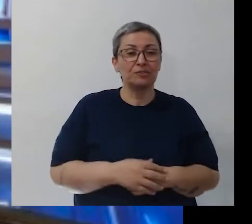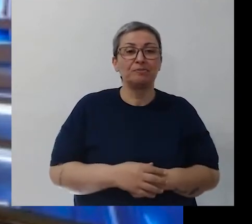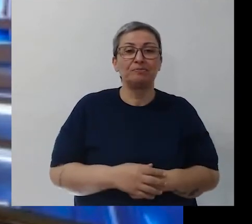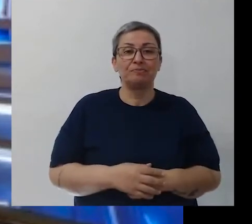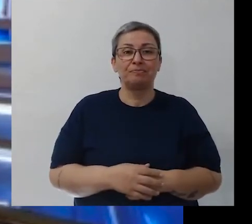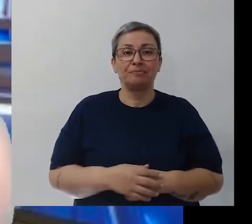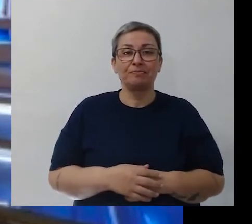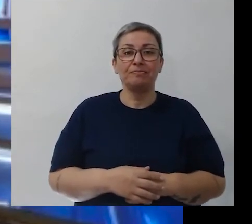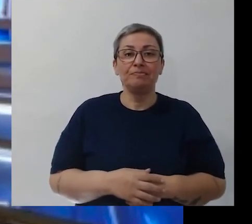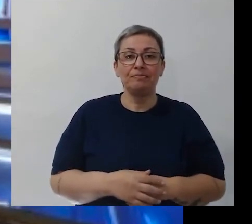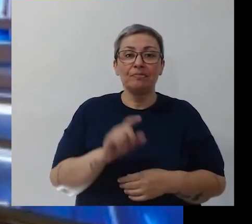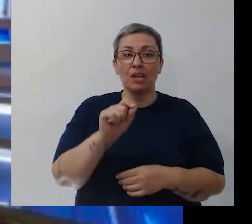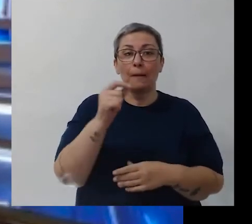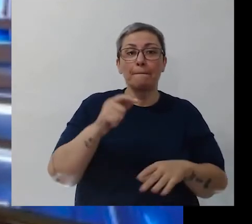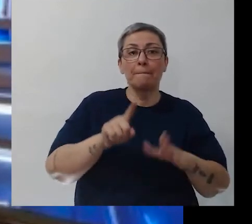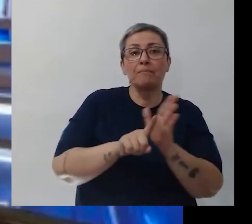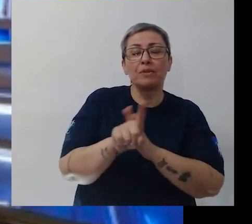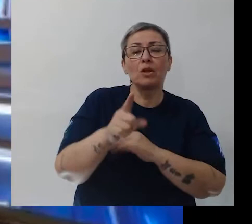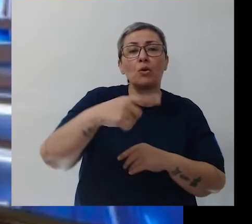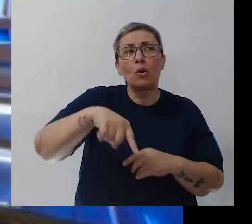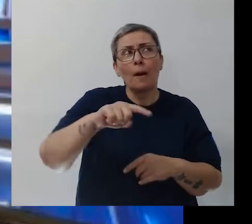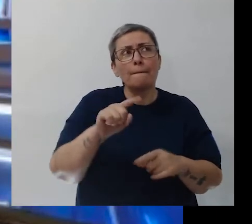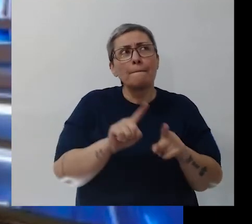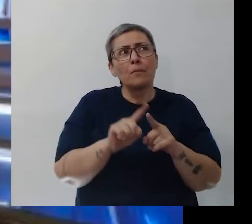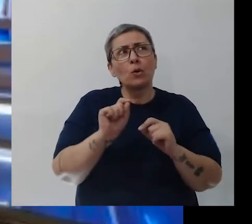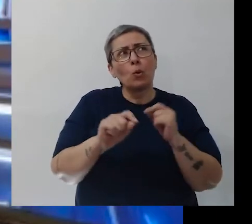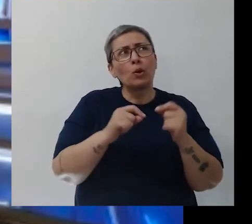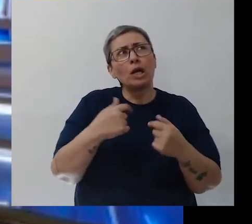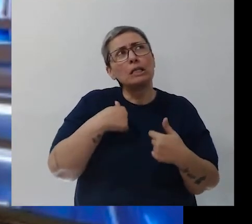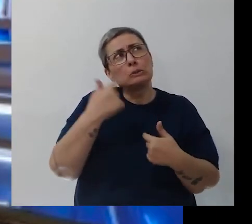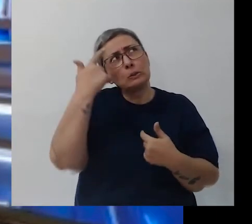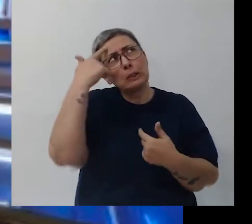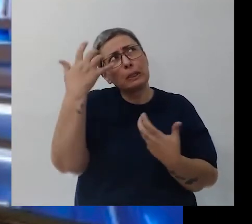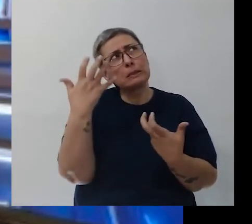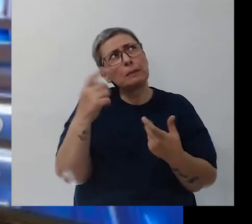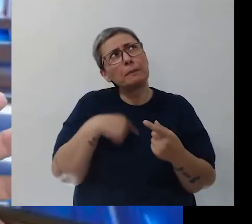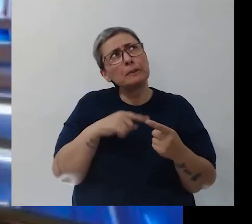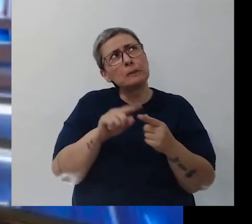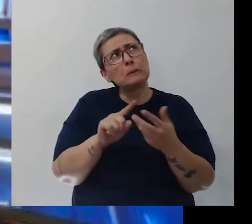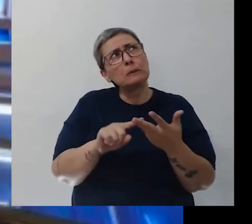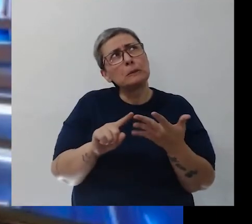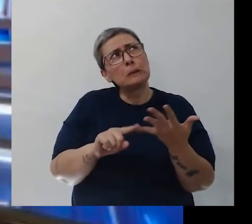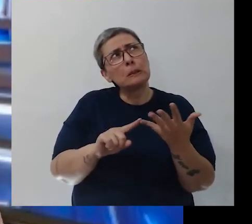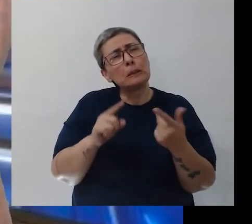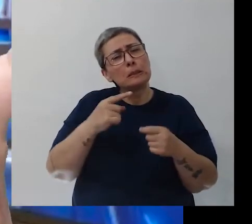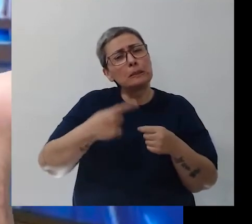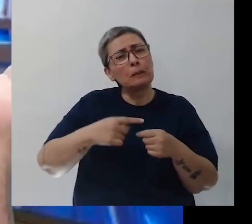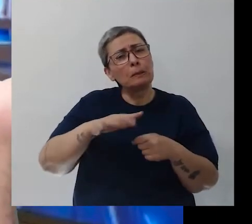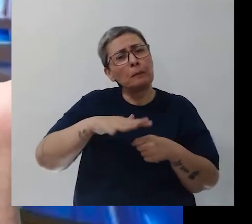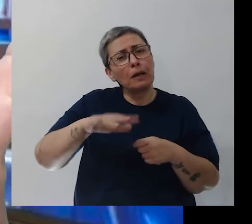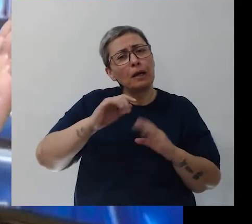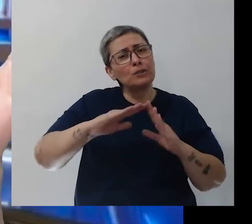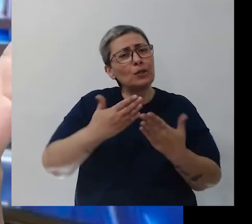dia. Faça uma pergunta a si mesmo, o que eu gostaria de saber sobre o meu bairro, cidade ou sobre a minha escola também,